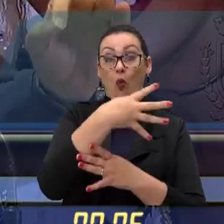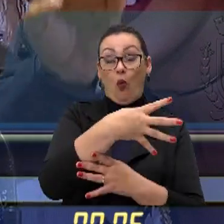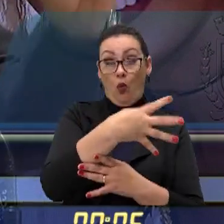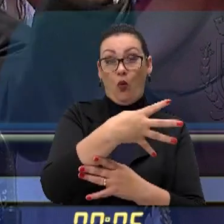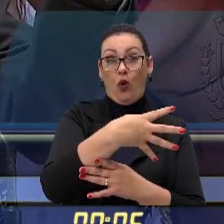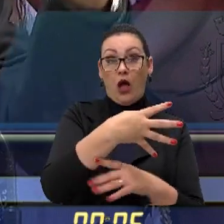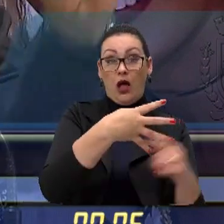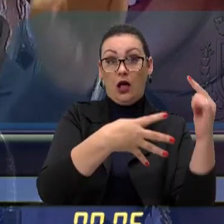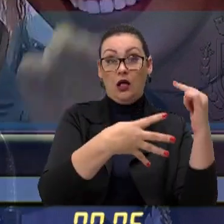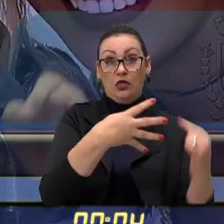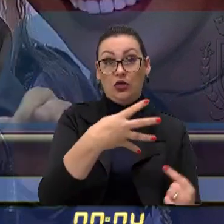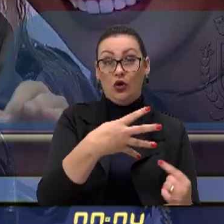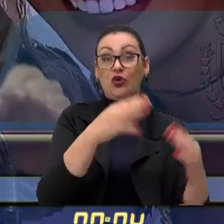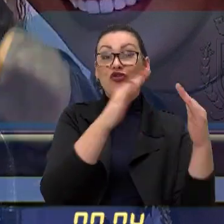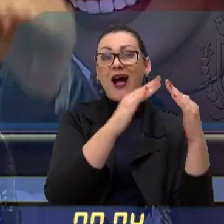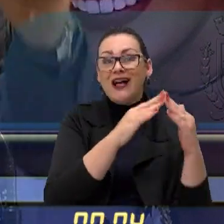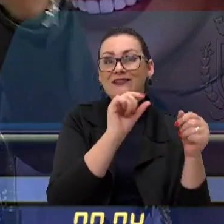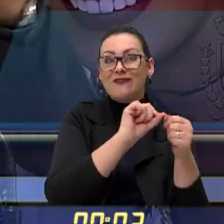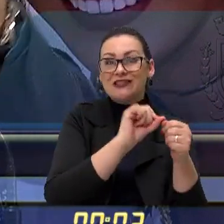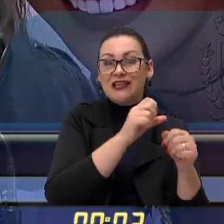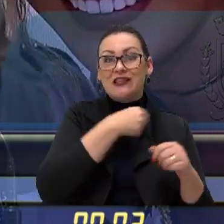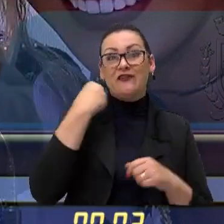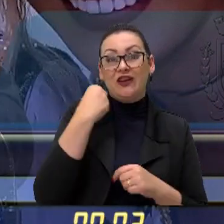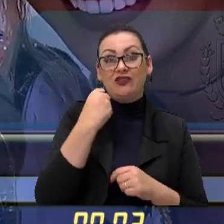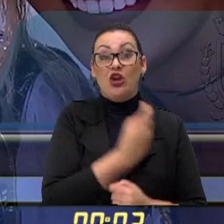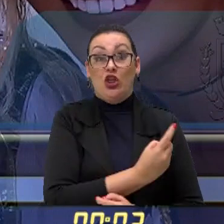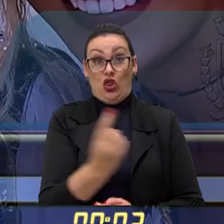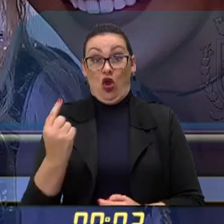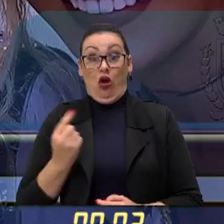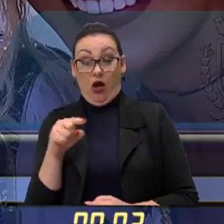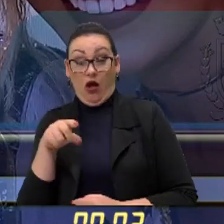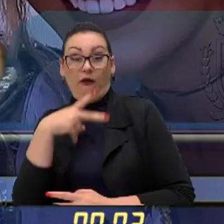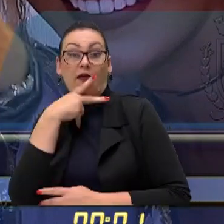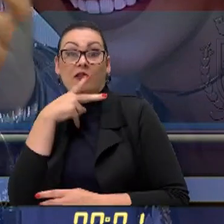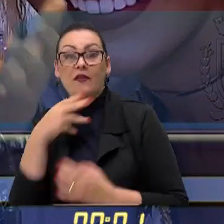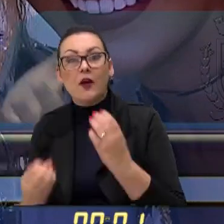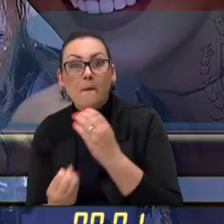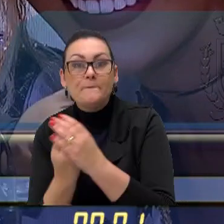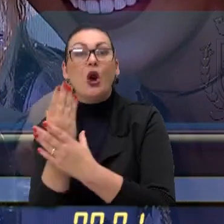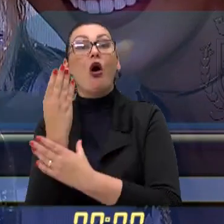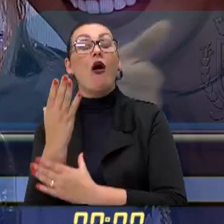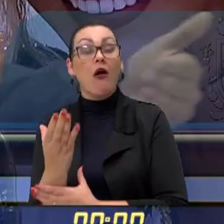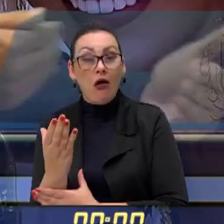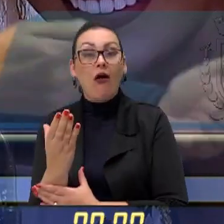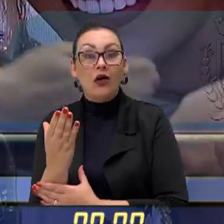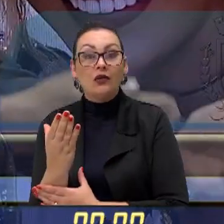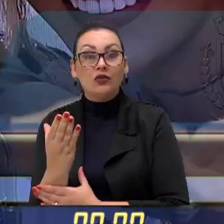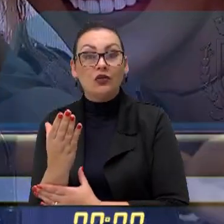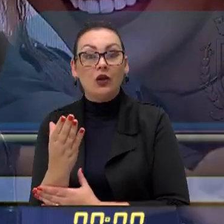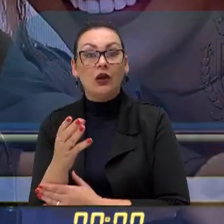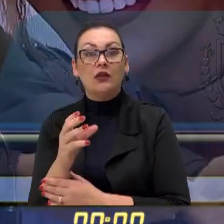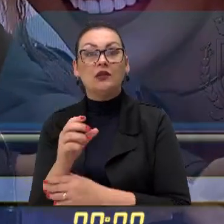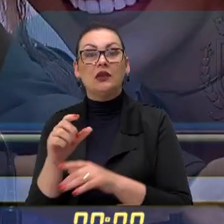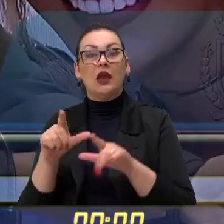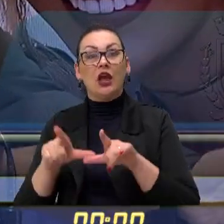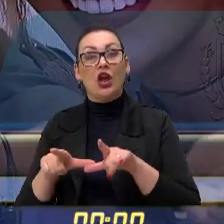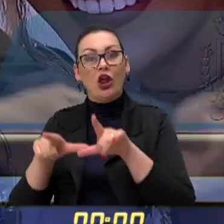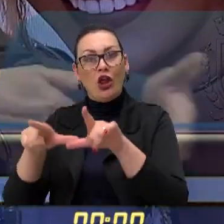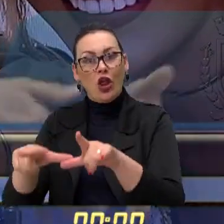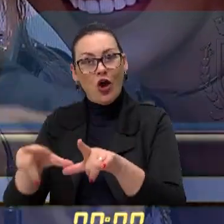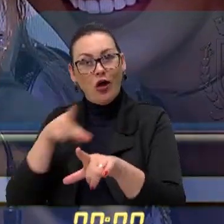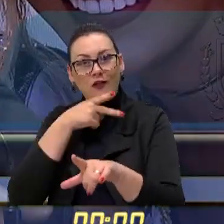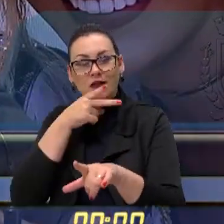delas cervejas artesanais. E os nossos santacruzenses que produzem, tiram nota para Santa